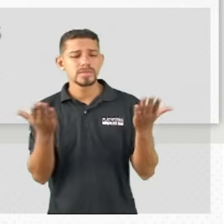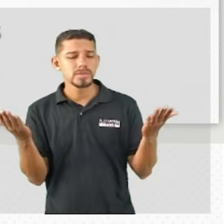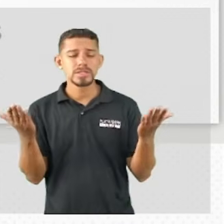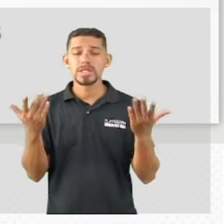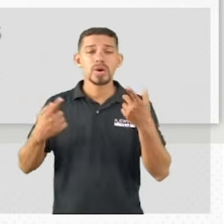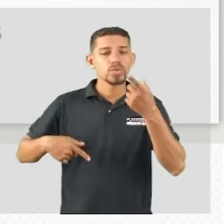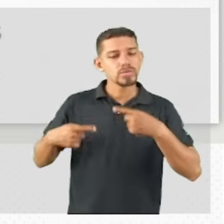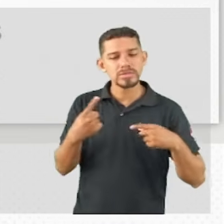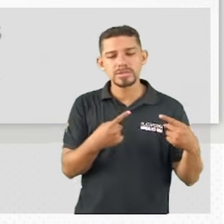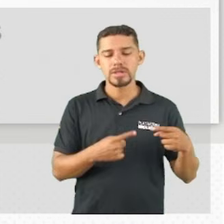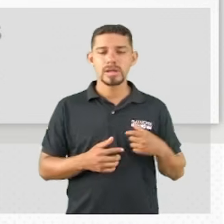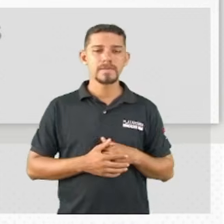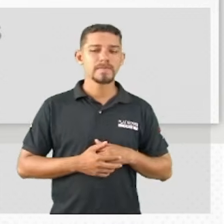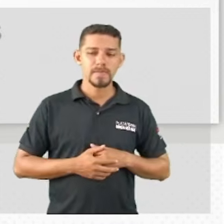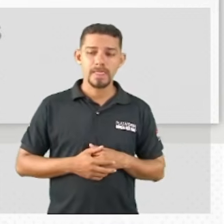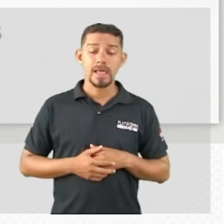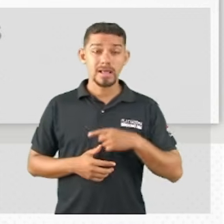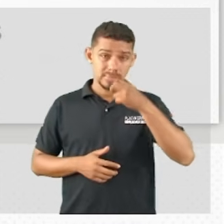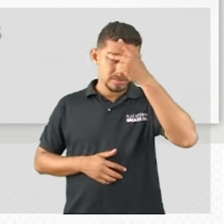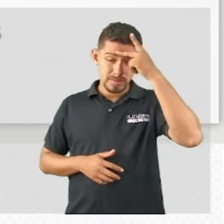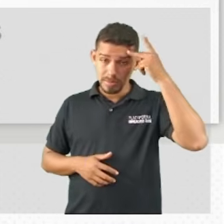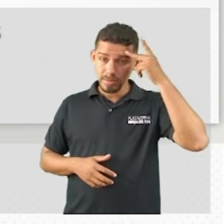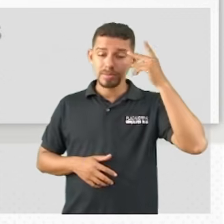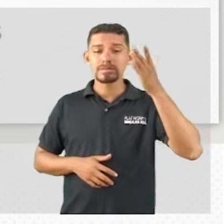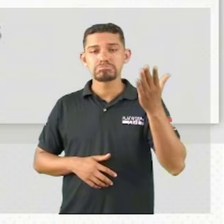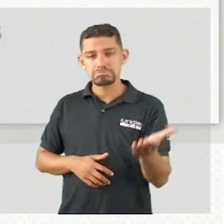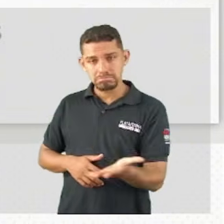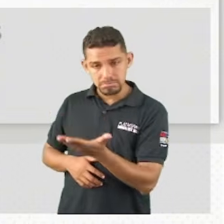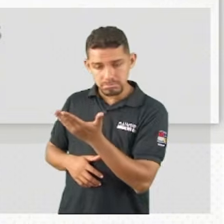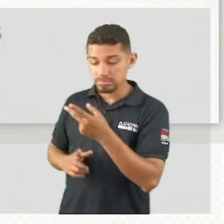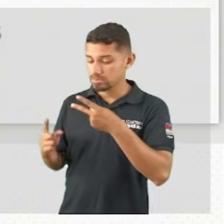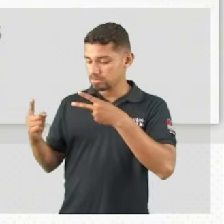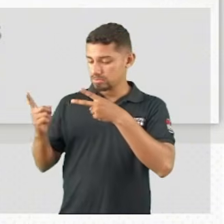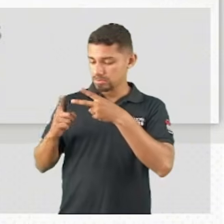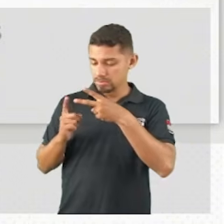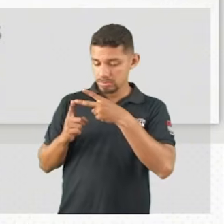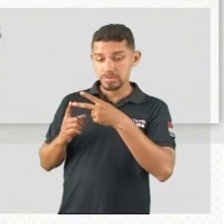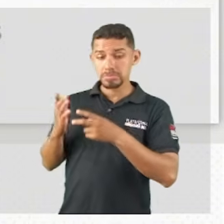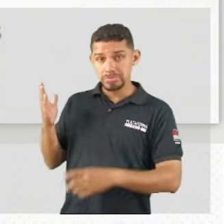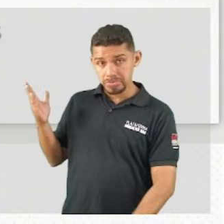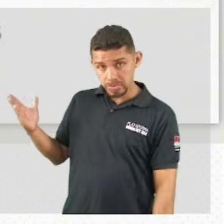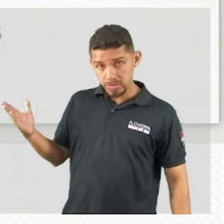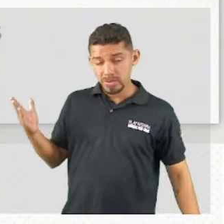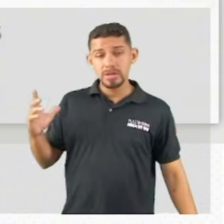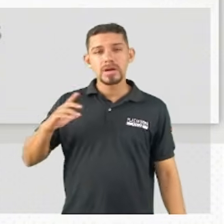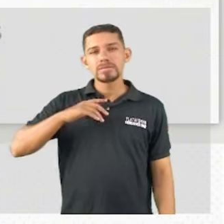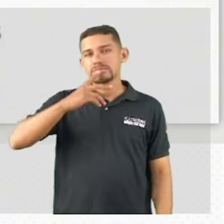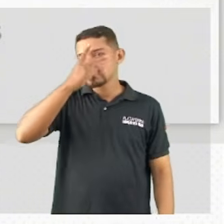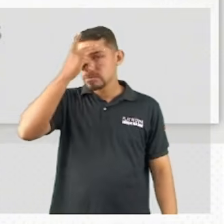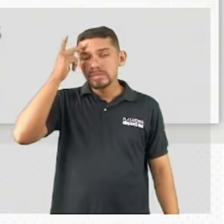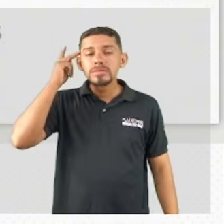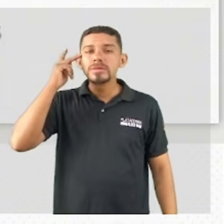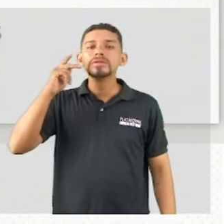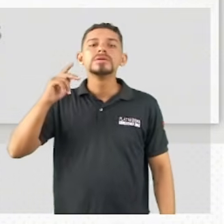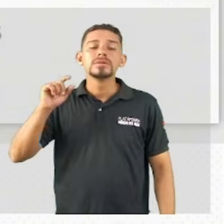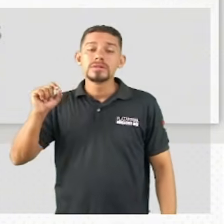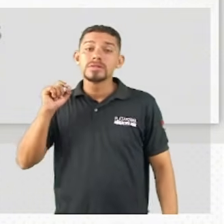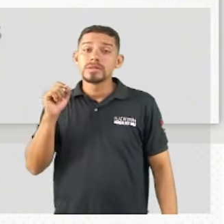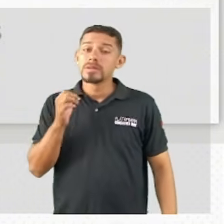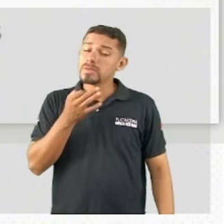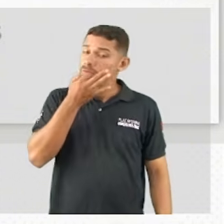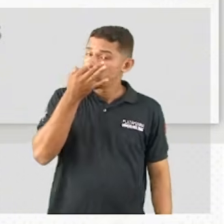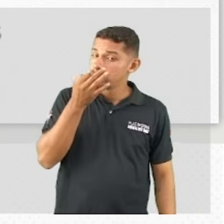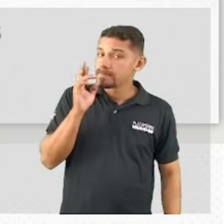e contra-argumentar. Essas pessoas são chamadas de debatedores, que são pessoas que defendem